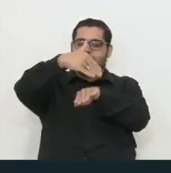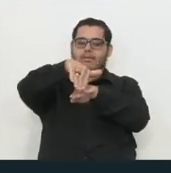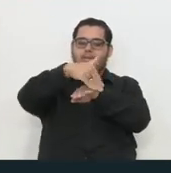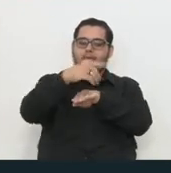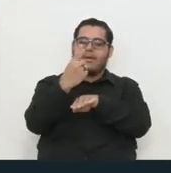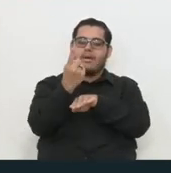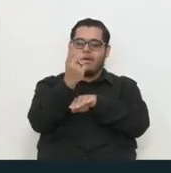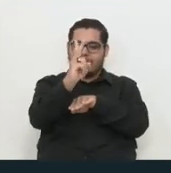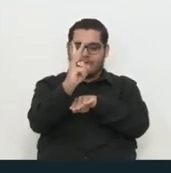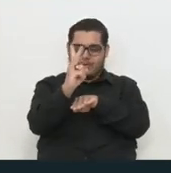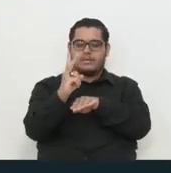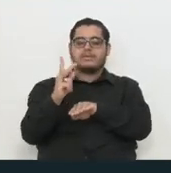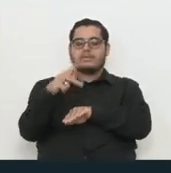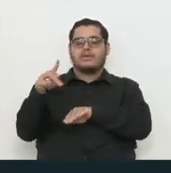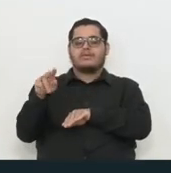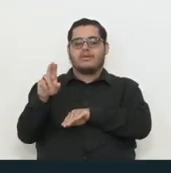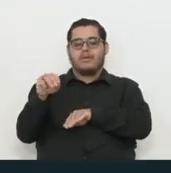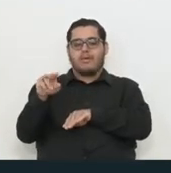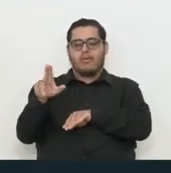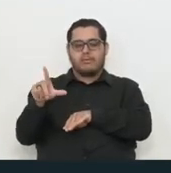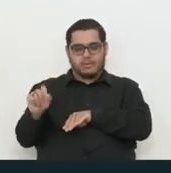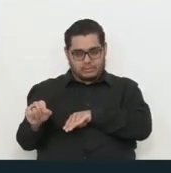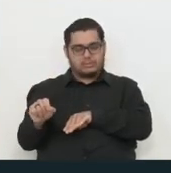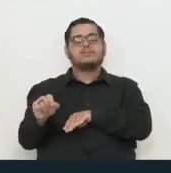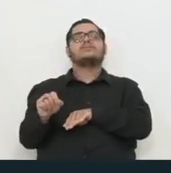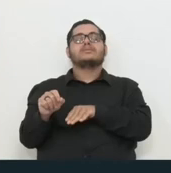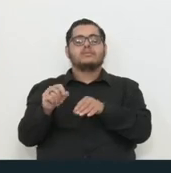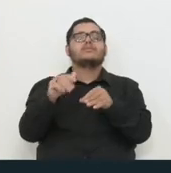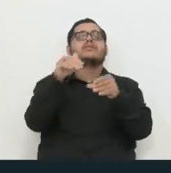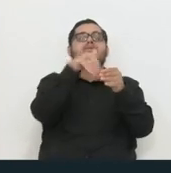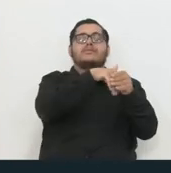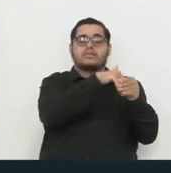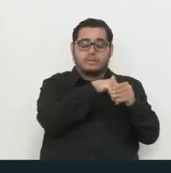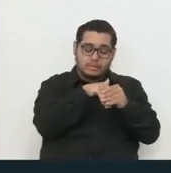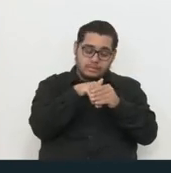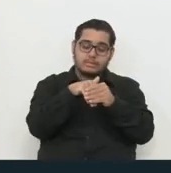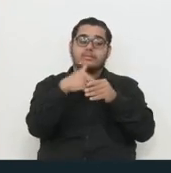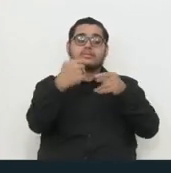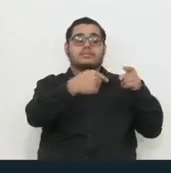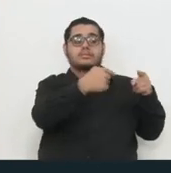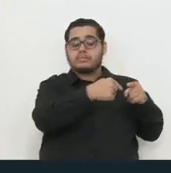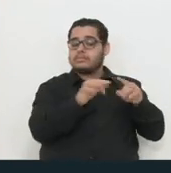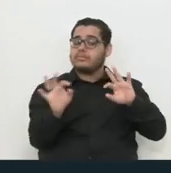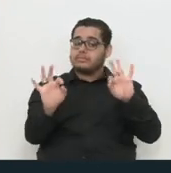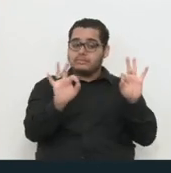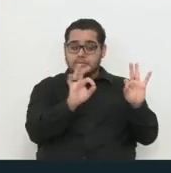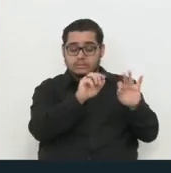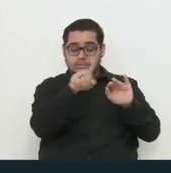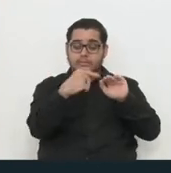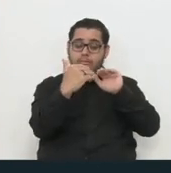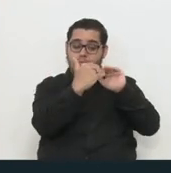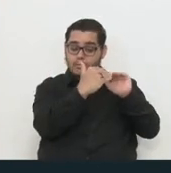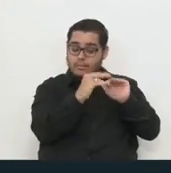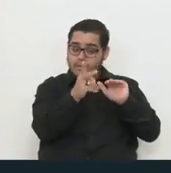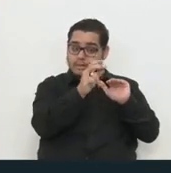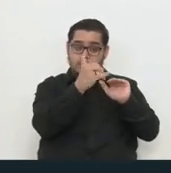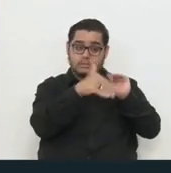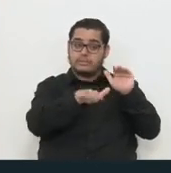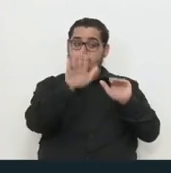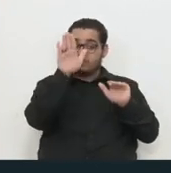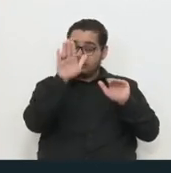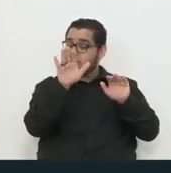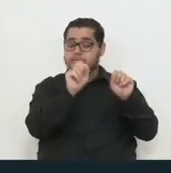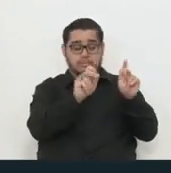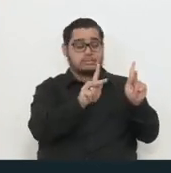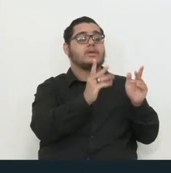Líbano autor Vereador Professor encerrado na descrição os vereadores cristãos contrário se manifesta Enseada votação aprovado